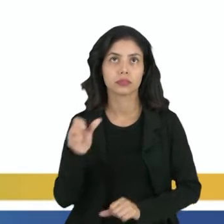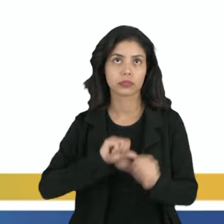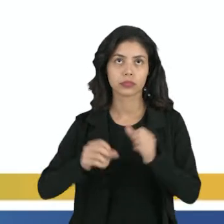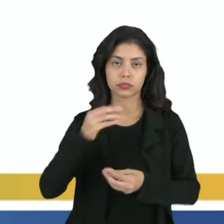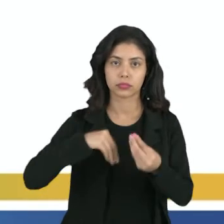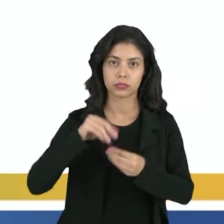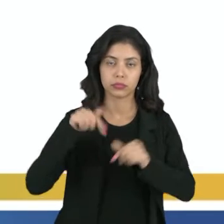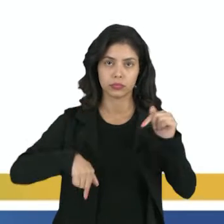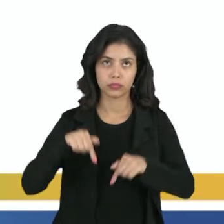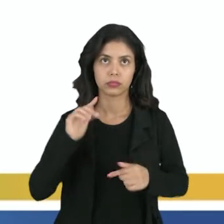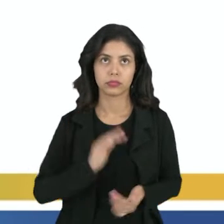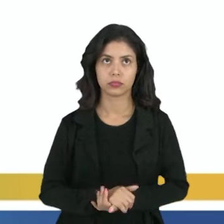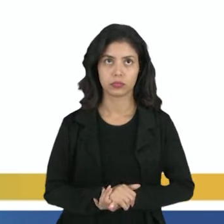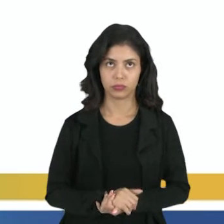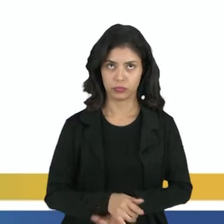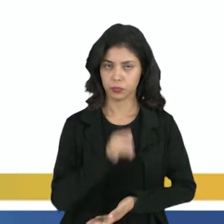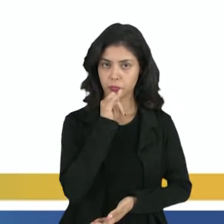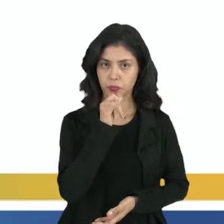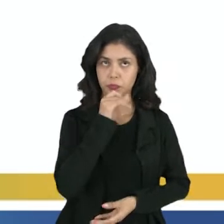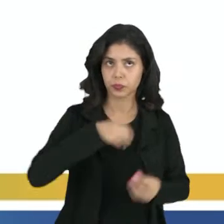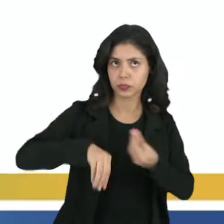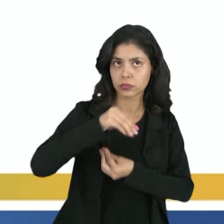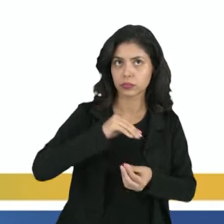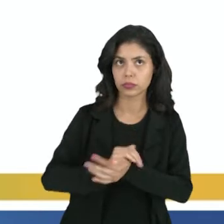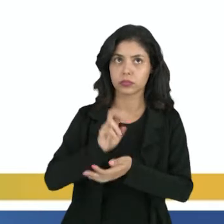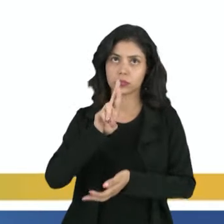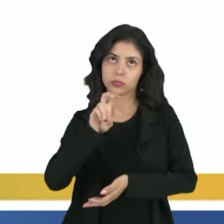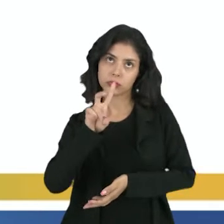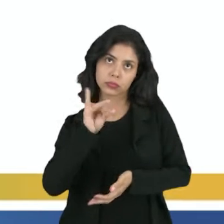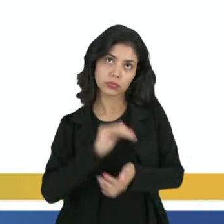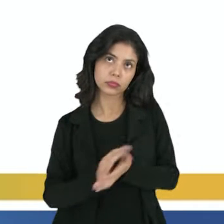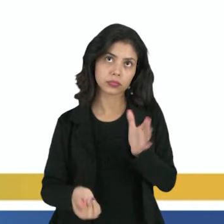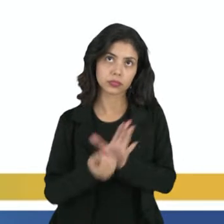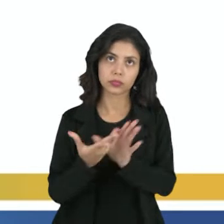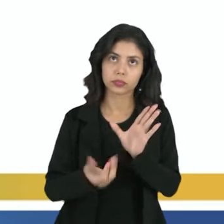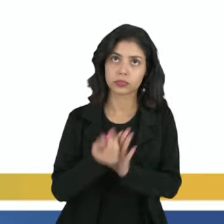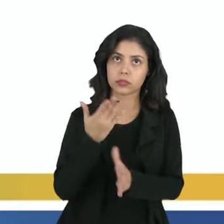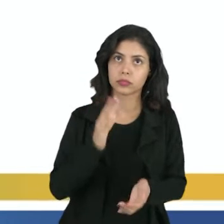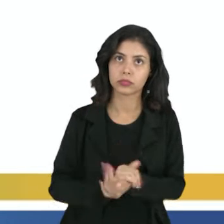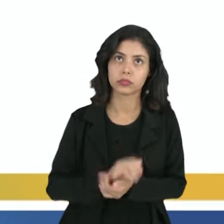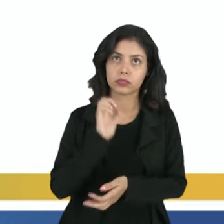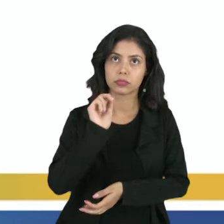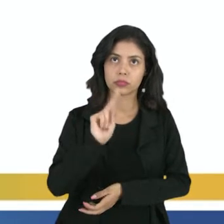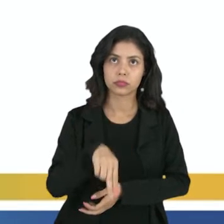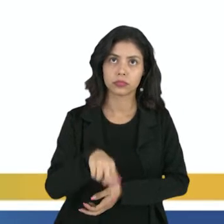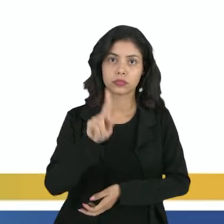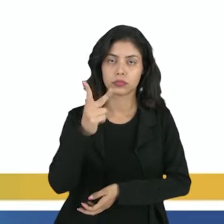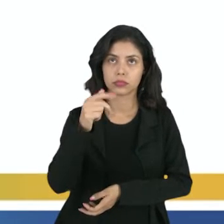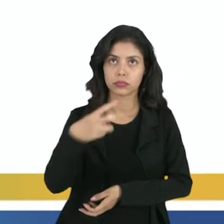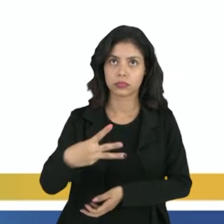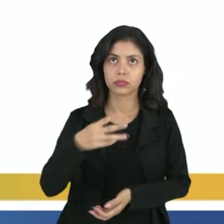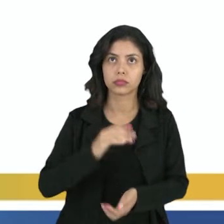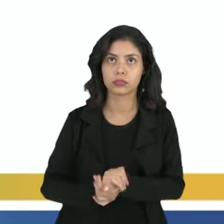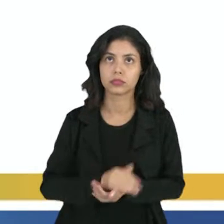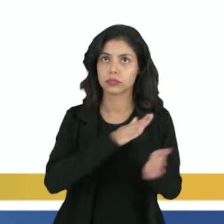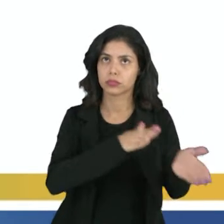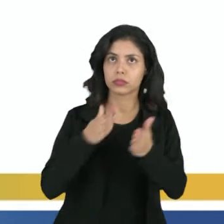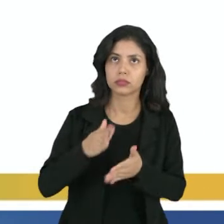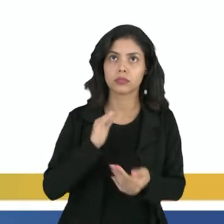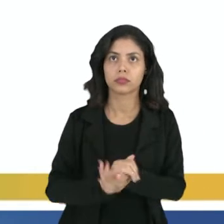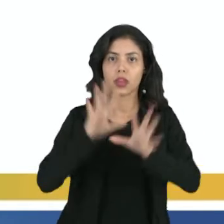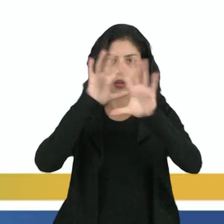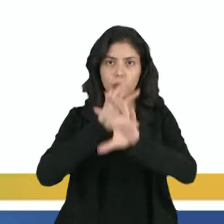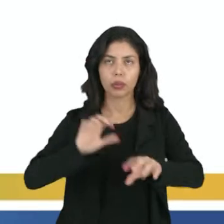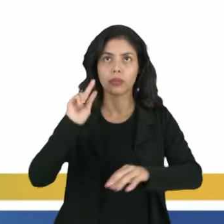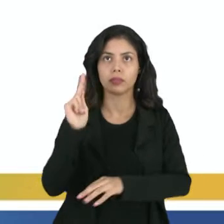Reversibilidade de reações químicas. Um exemplo de reação reversível é a da formação da amônia, NH3, a partir